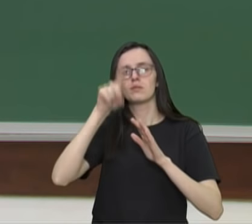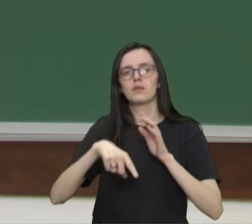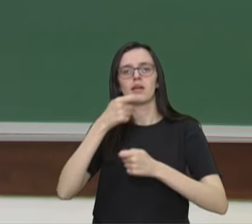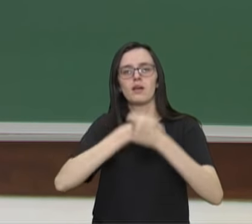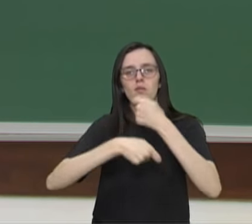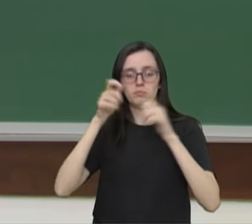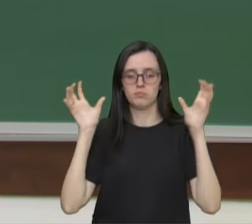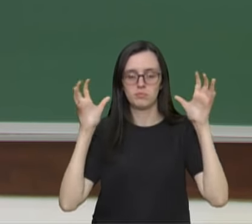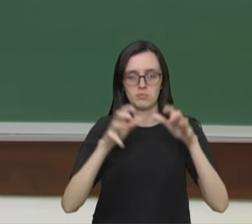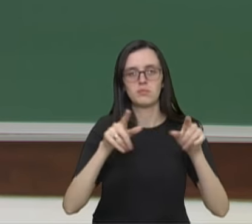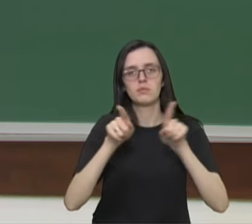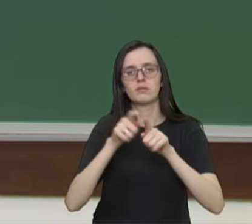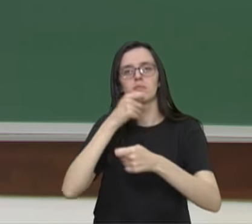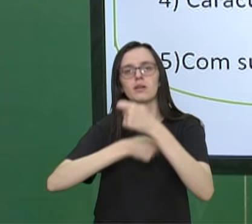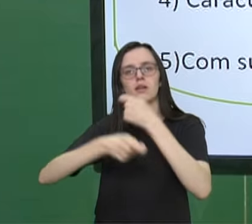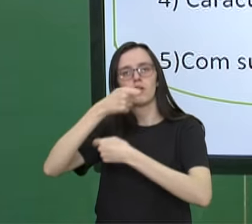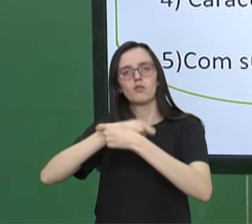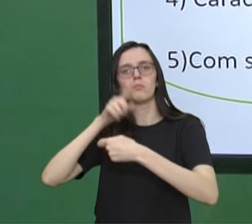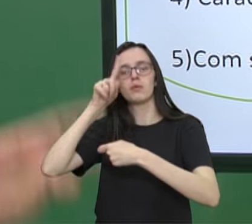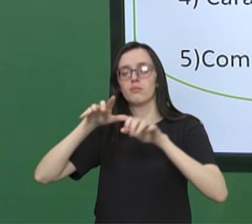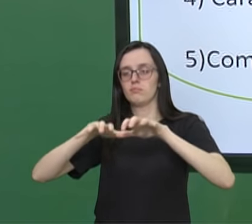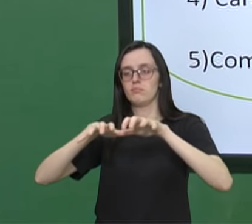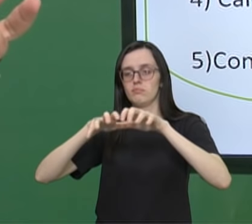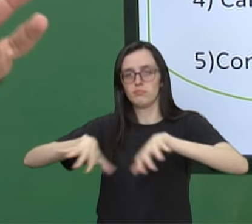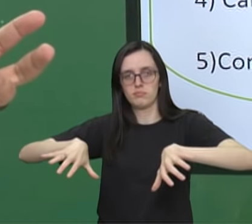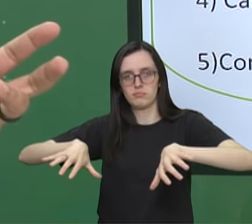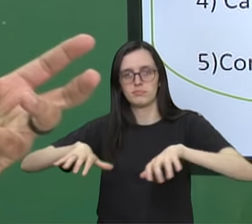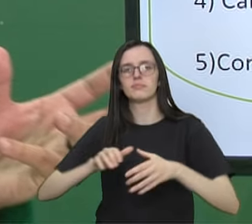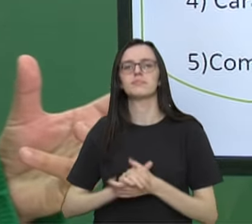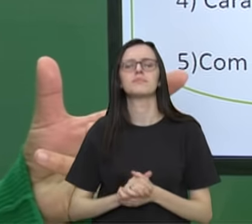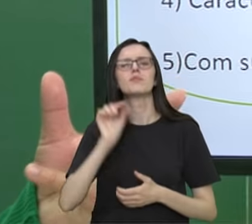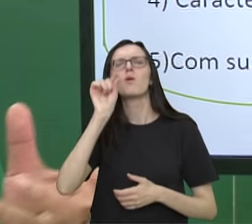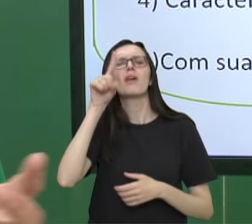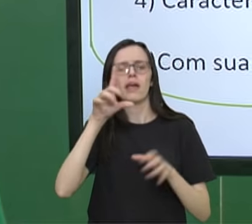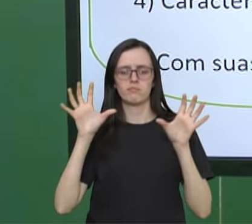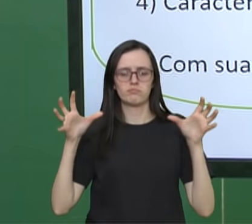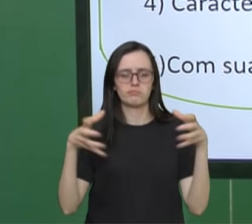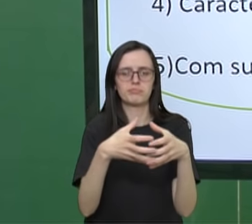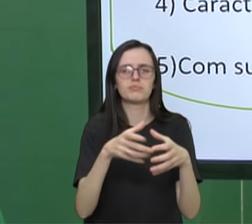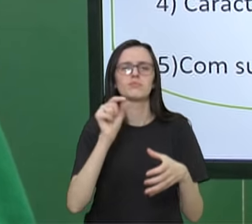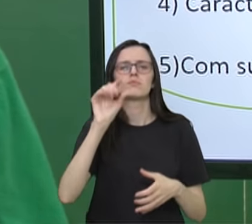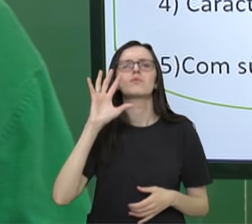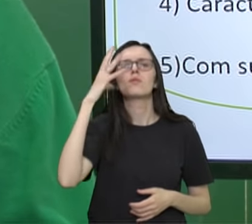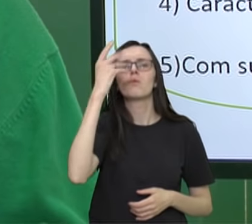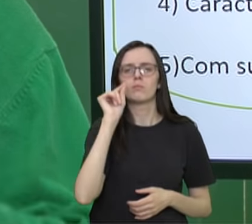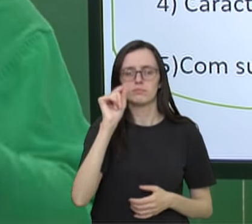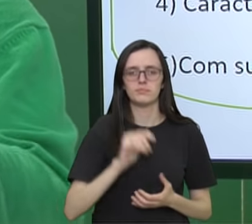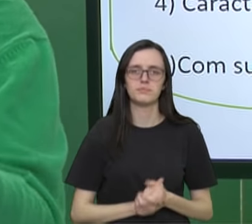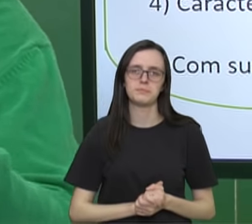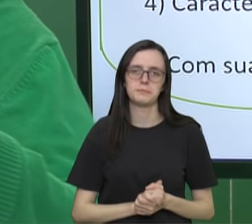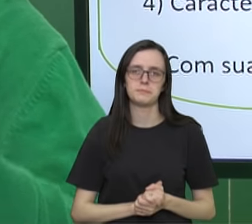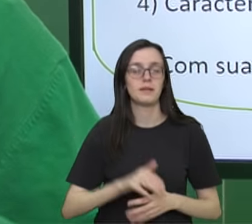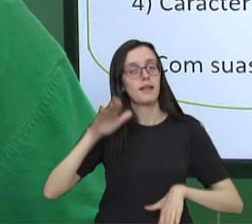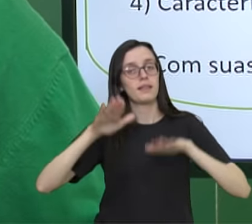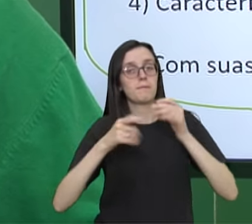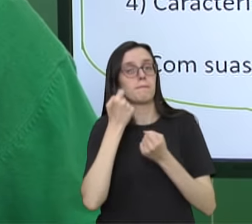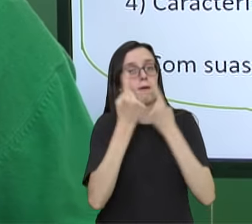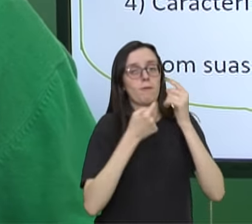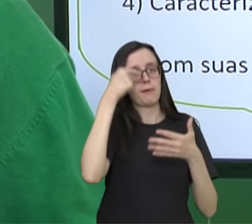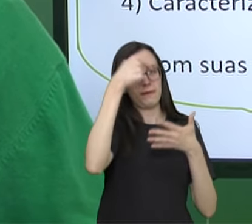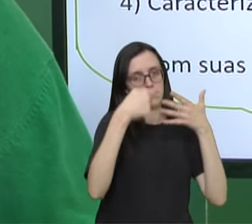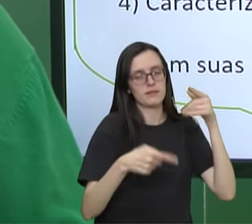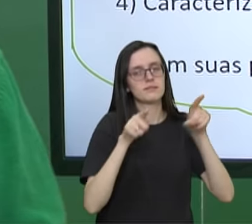e de teresa aglomeração então quando a gente fala economia de aglomeração o que que acontece dependendo de alguns fatores